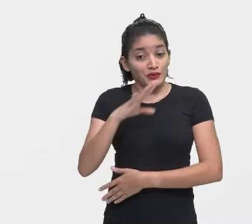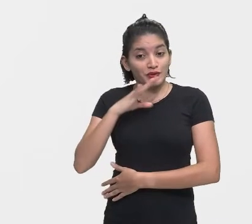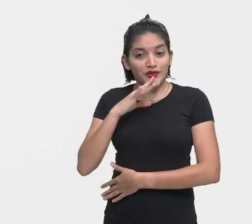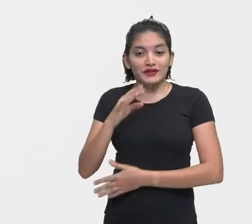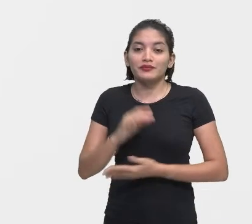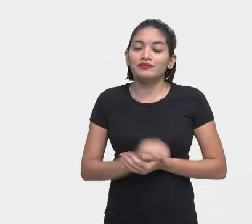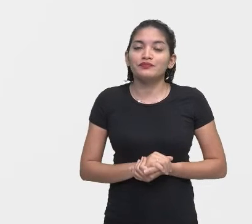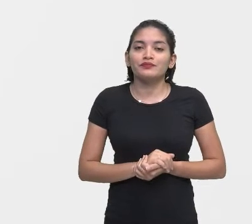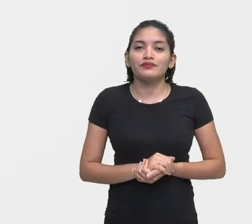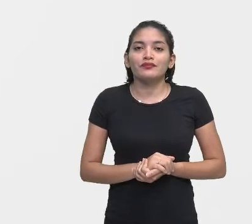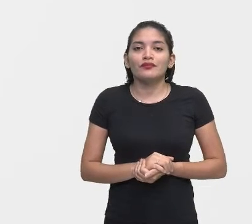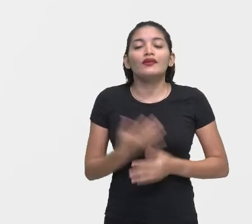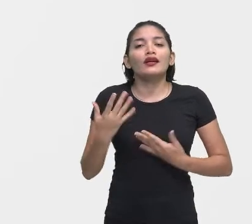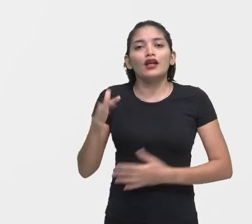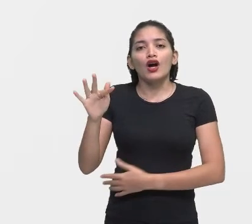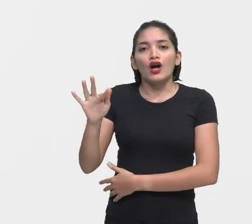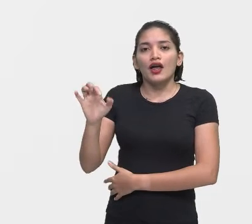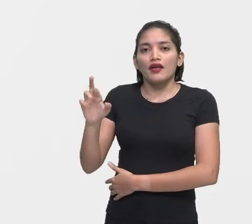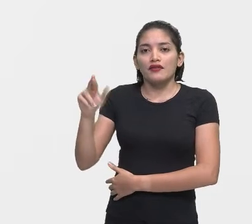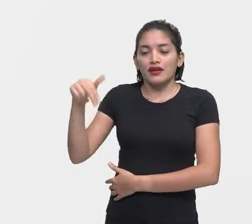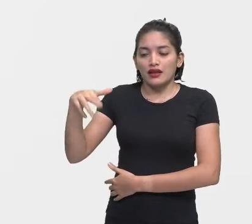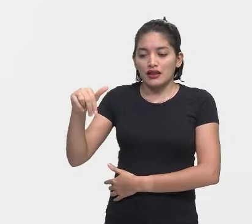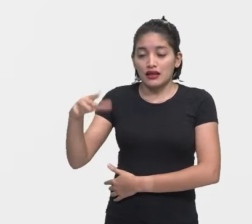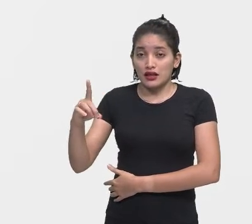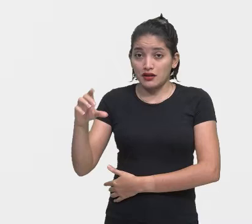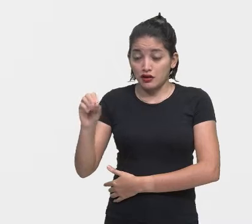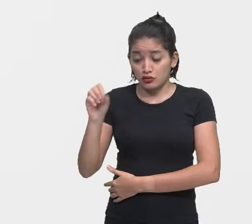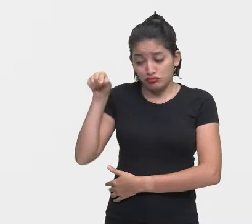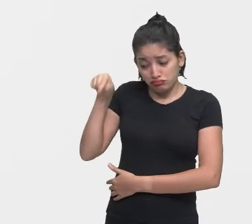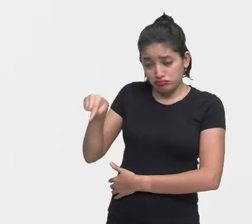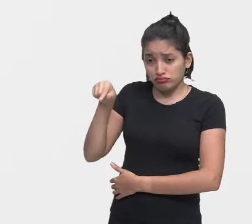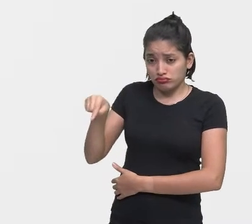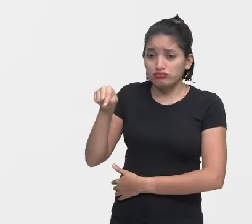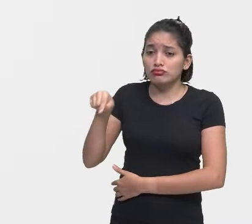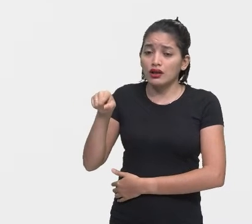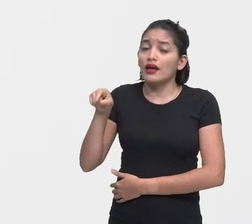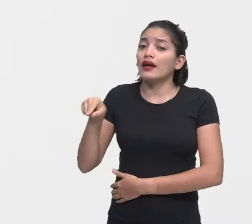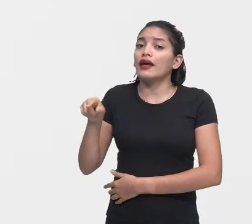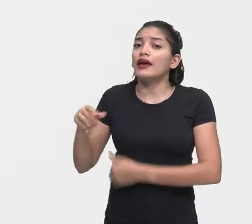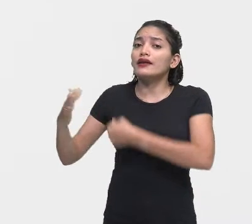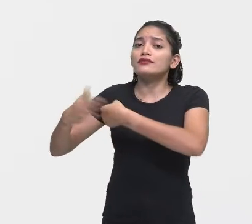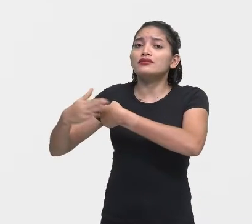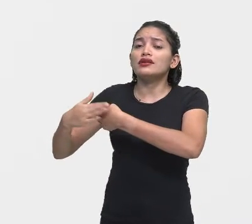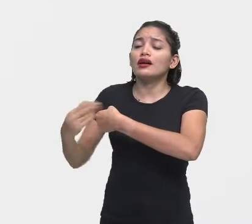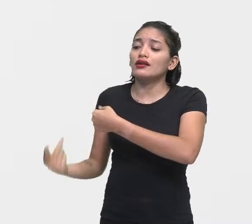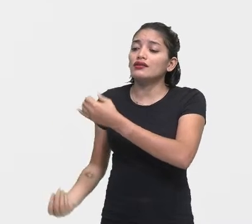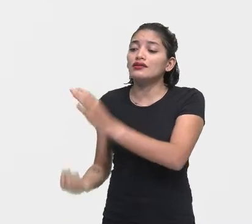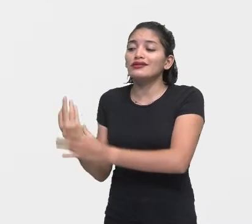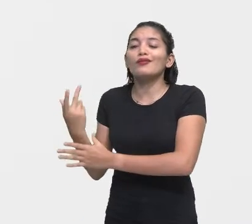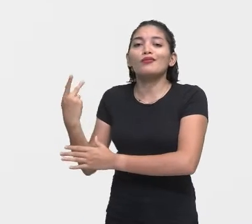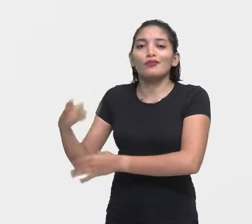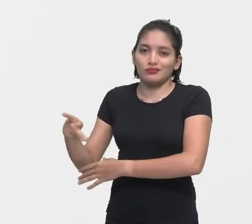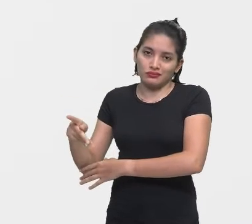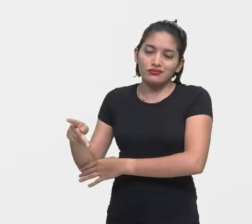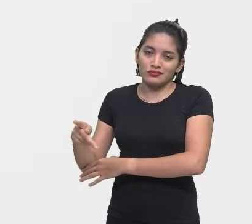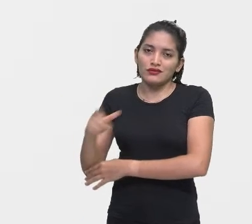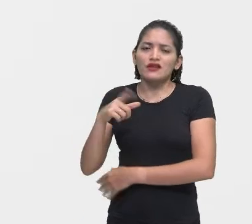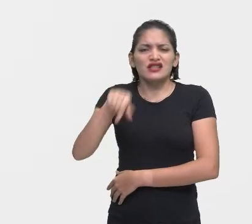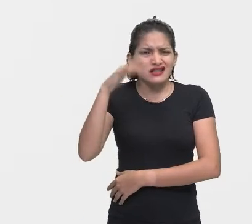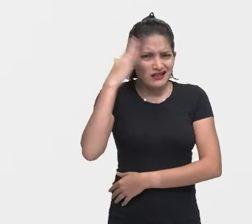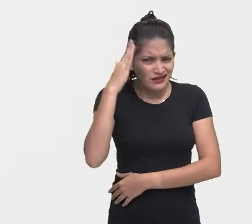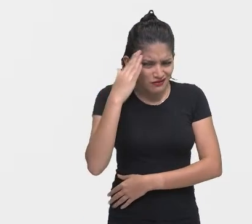Então, Fernando Pessoa, o ortônimo, Fernando Pessoa por ele mesmo, você já sabe que ele tem uma